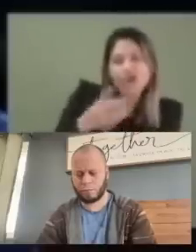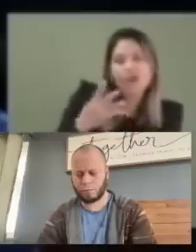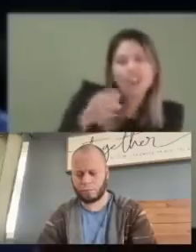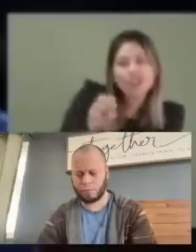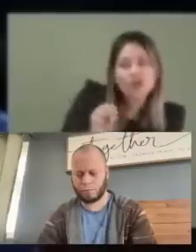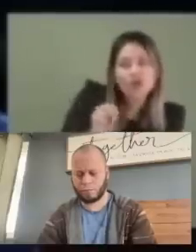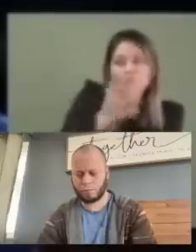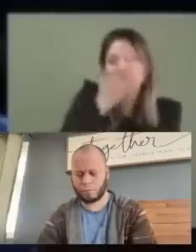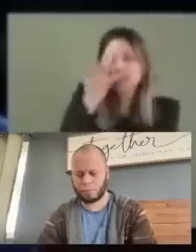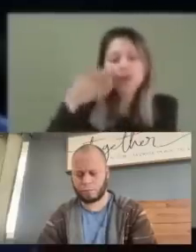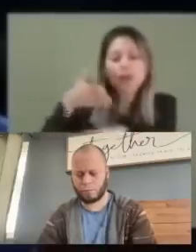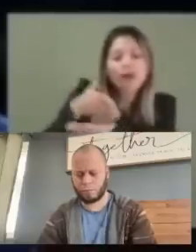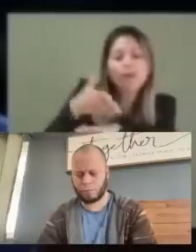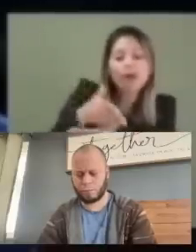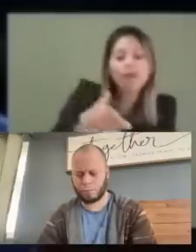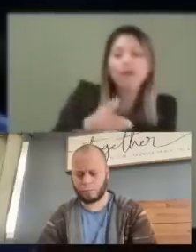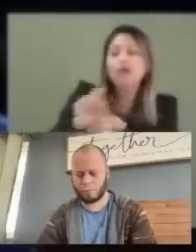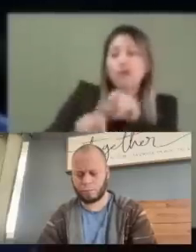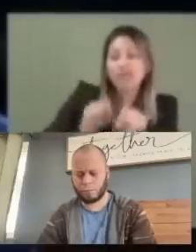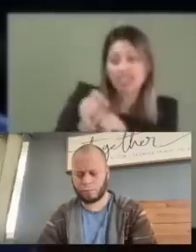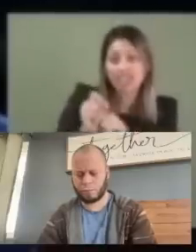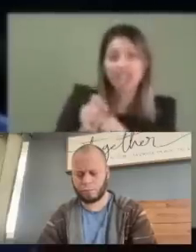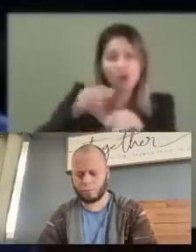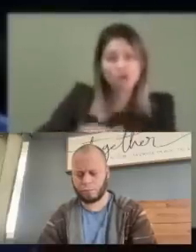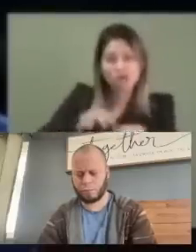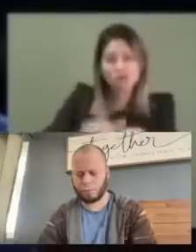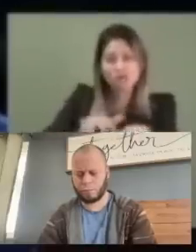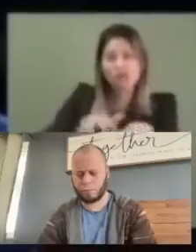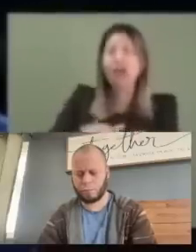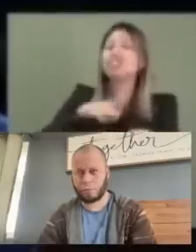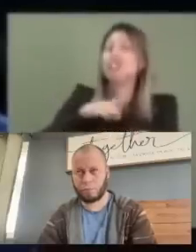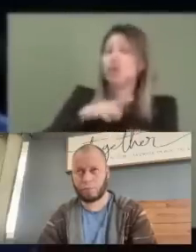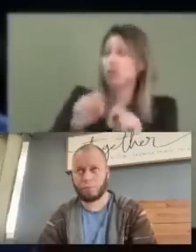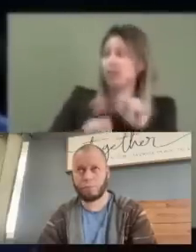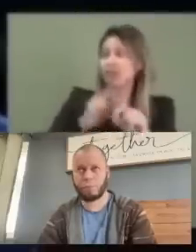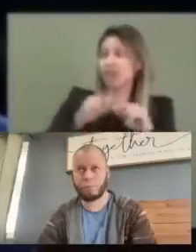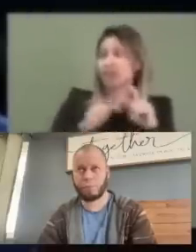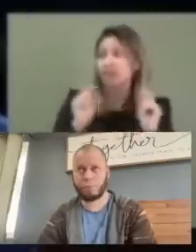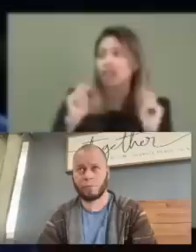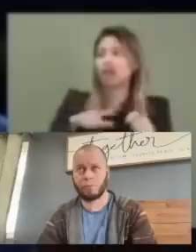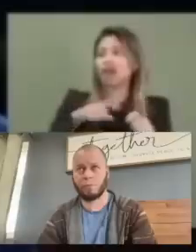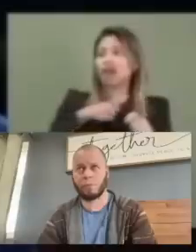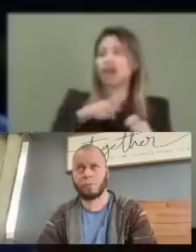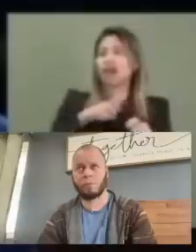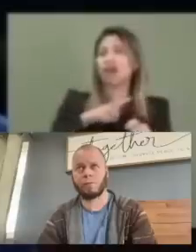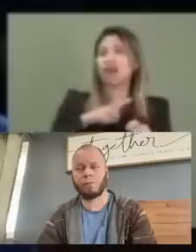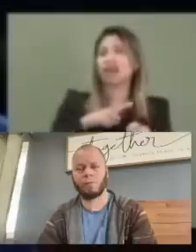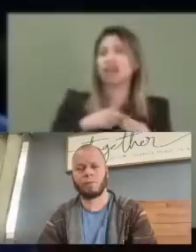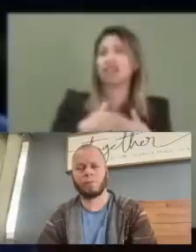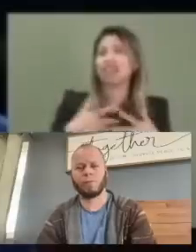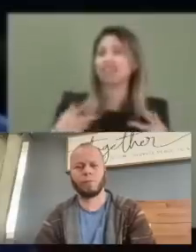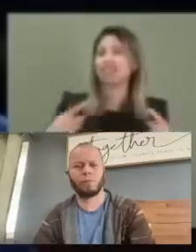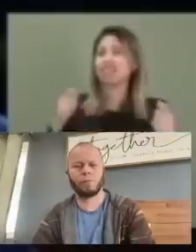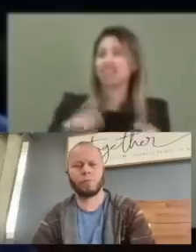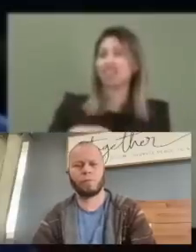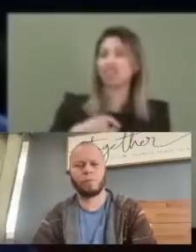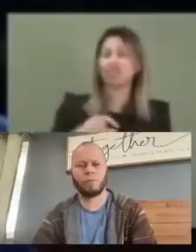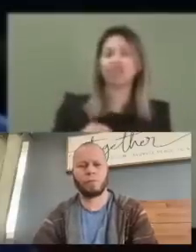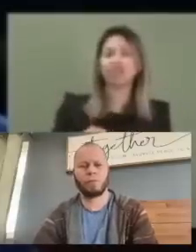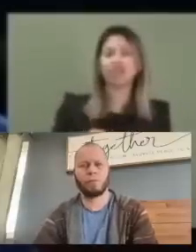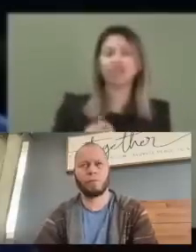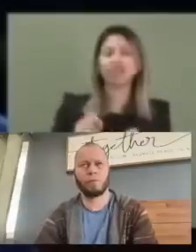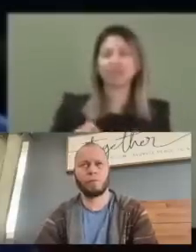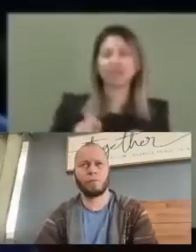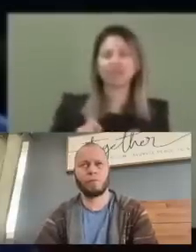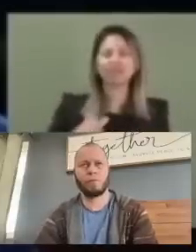de que a manifestação seria pacífica sendo que a informação da Inteligência dizia que não era